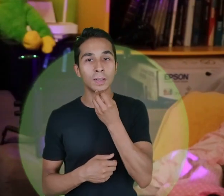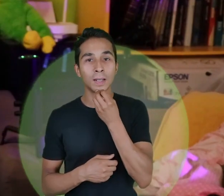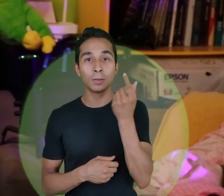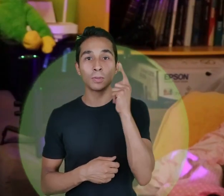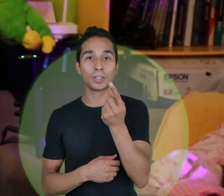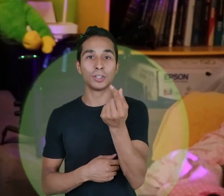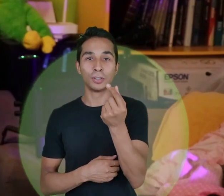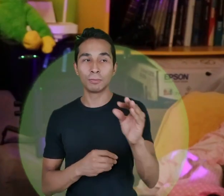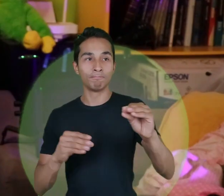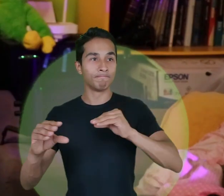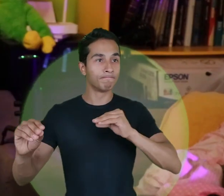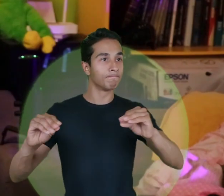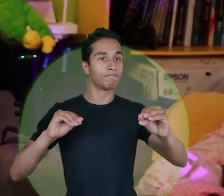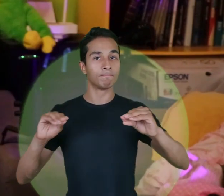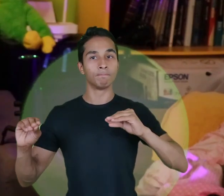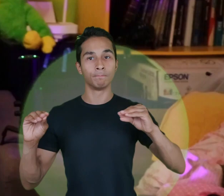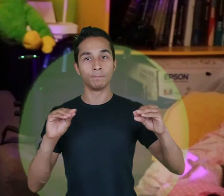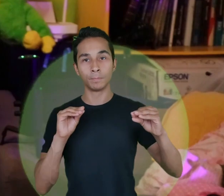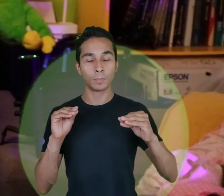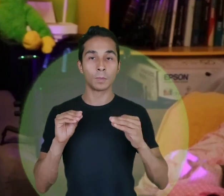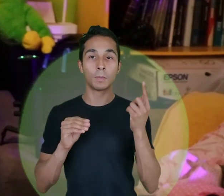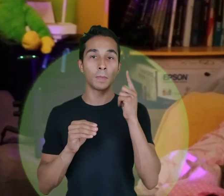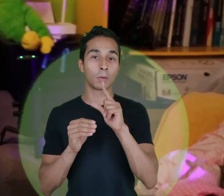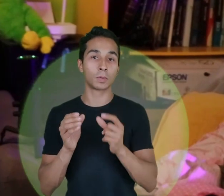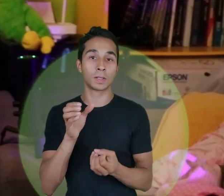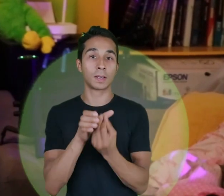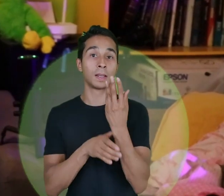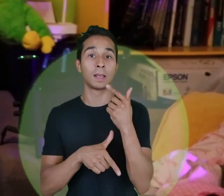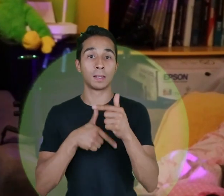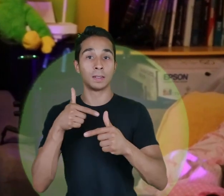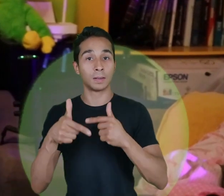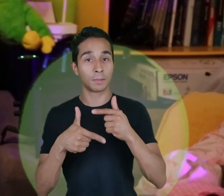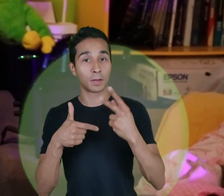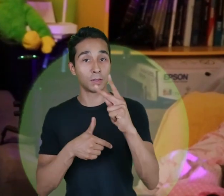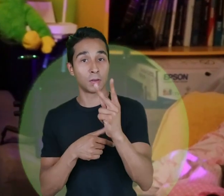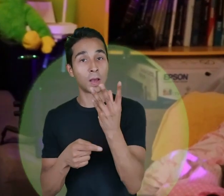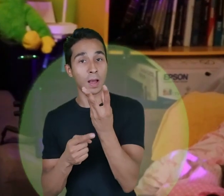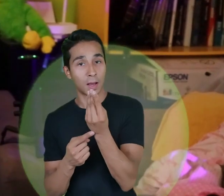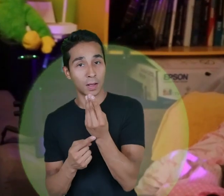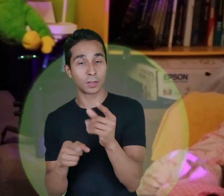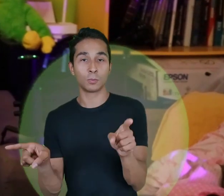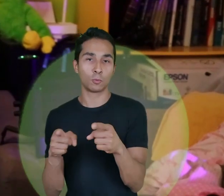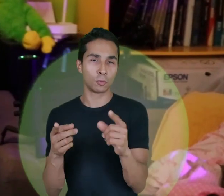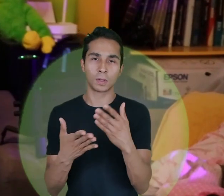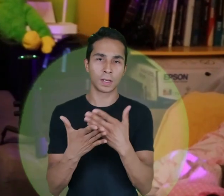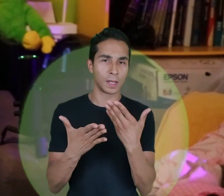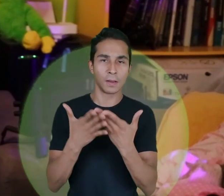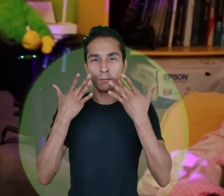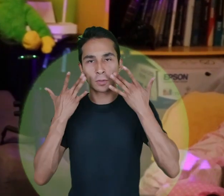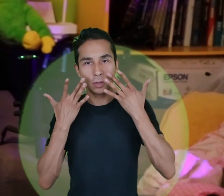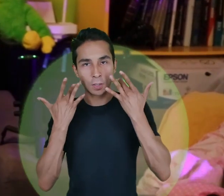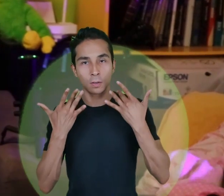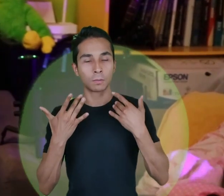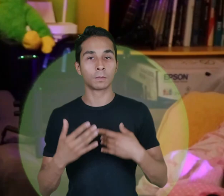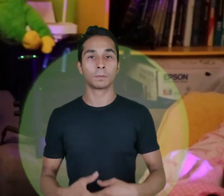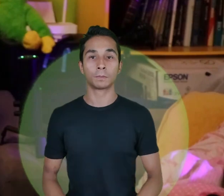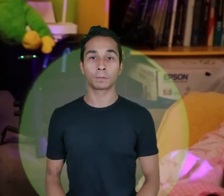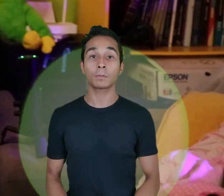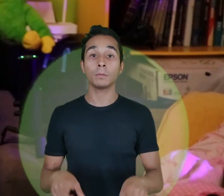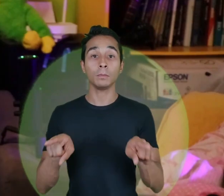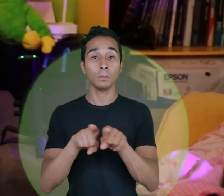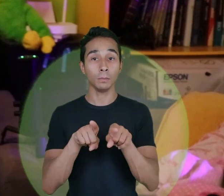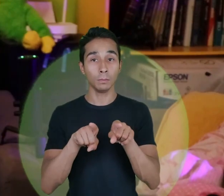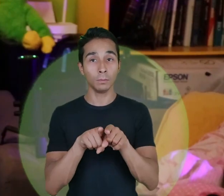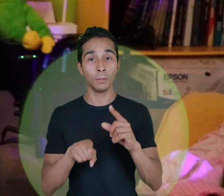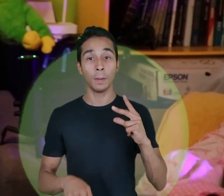vender aquilo, seja um espetáculo, uma música, né, um livro. Você pode pensar também em um